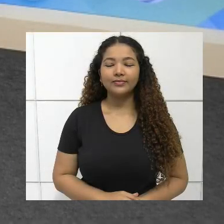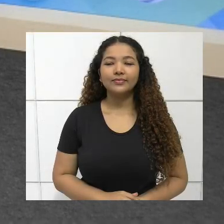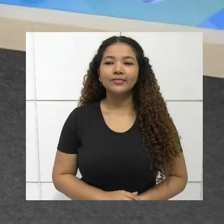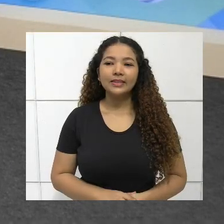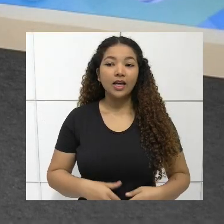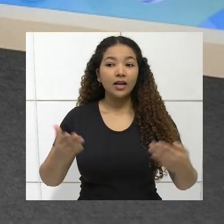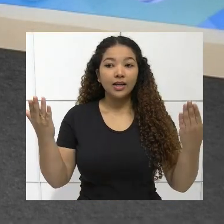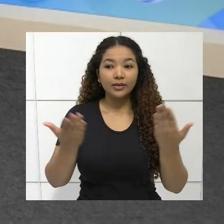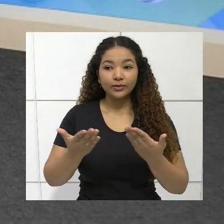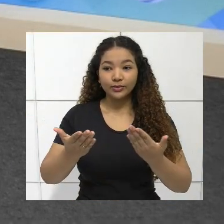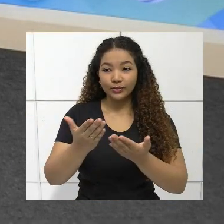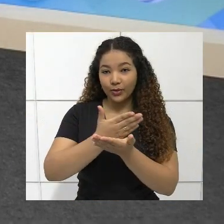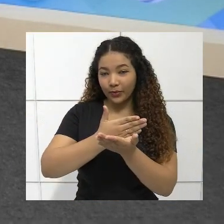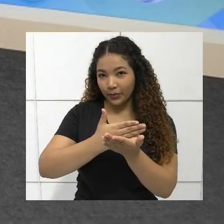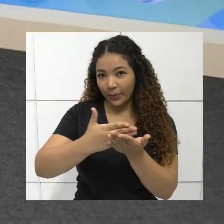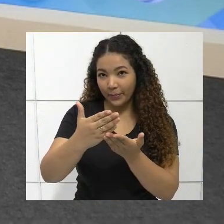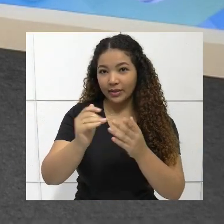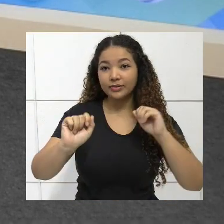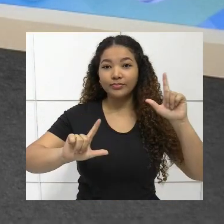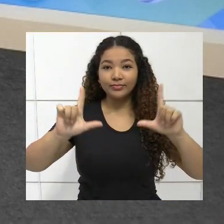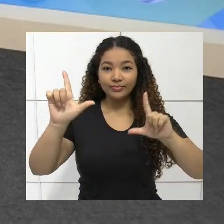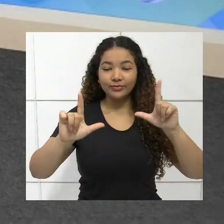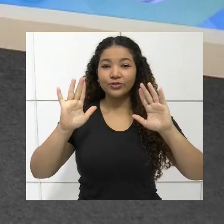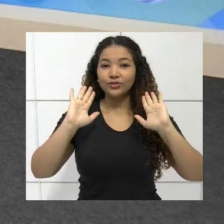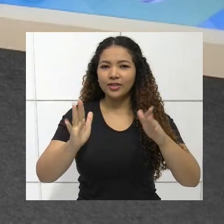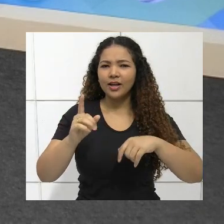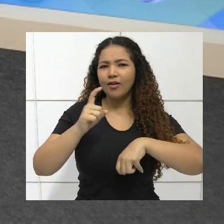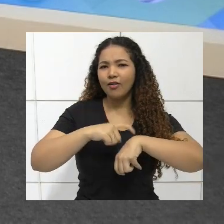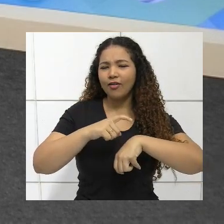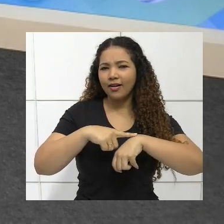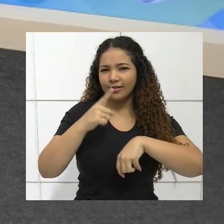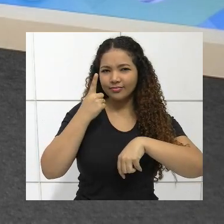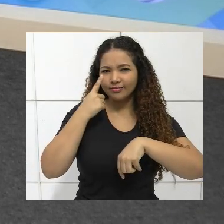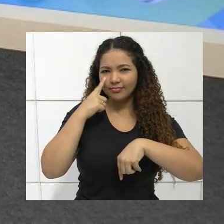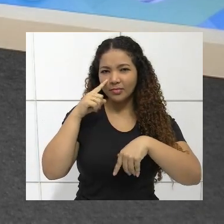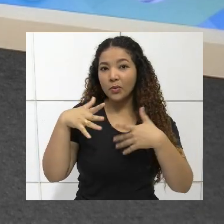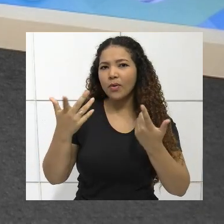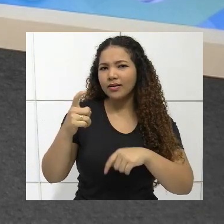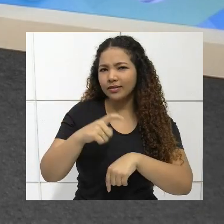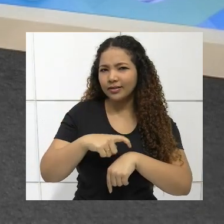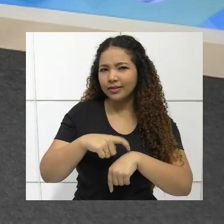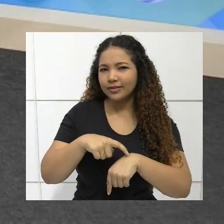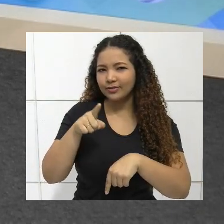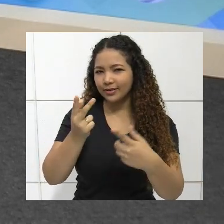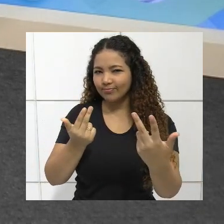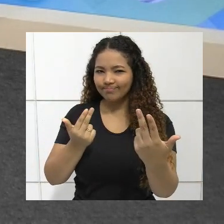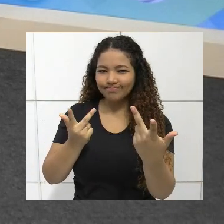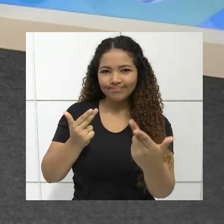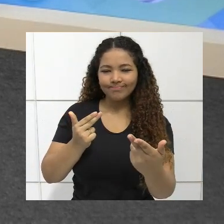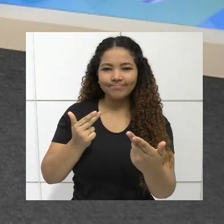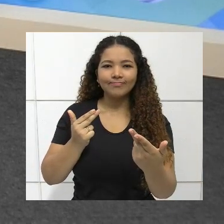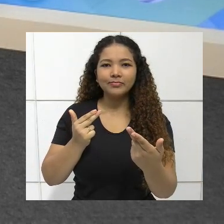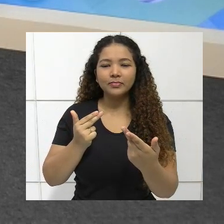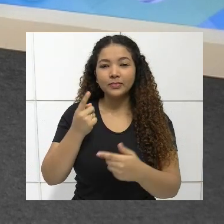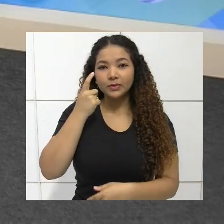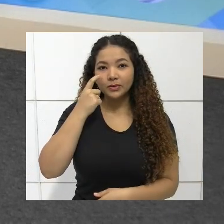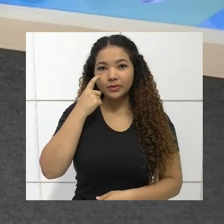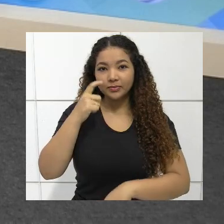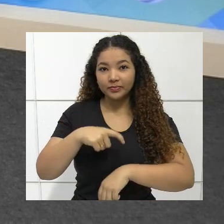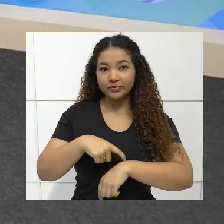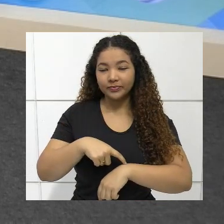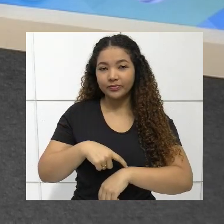A gente começa o programa desta sexta-feira já dando a hora certa para você não perder. Então acerte o seu pelo meu, uma hora e duas,